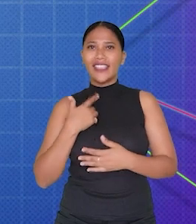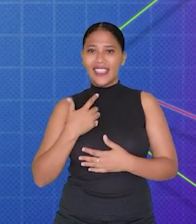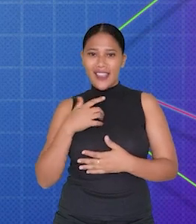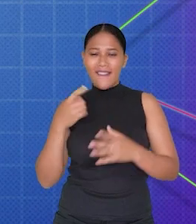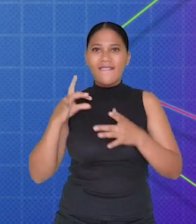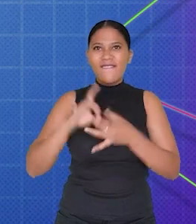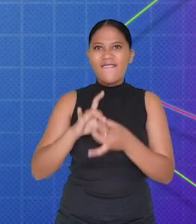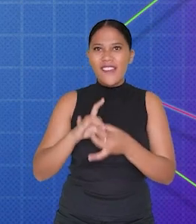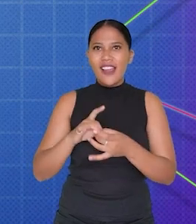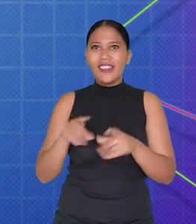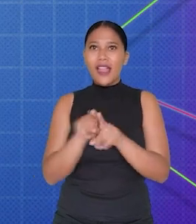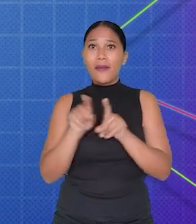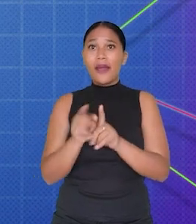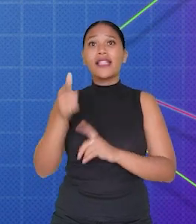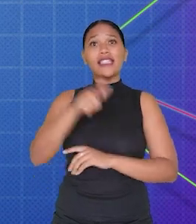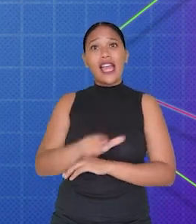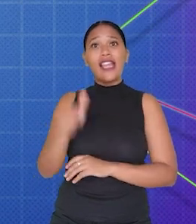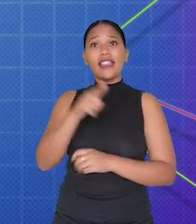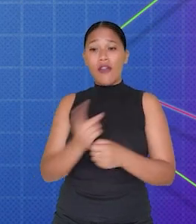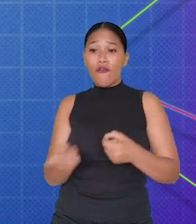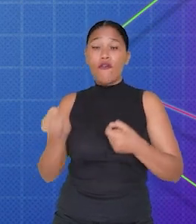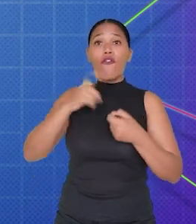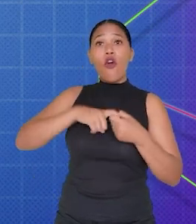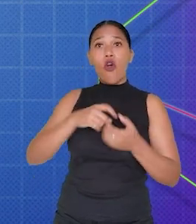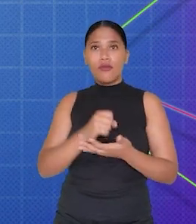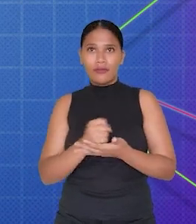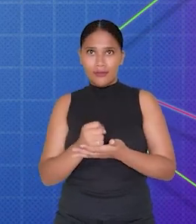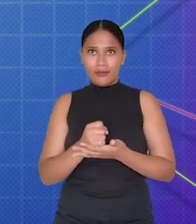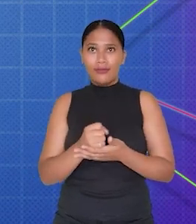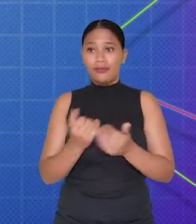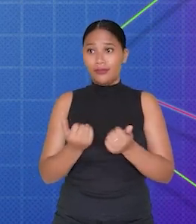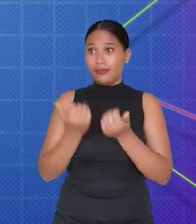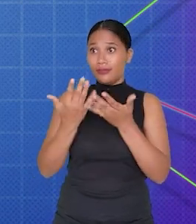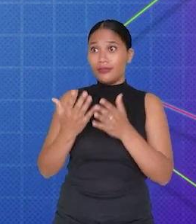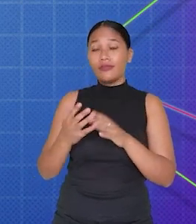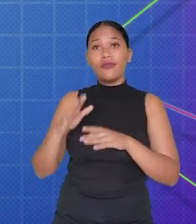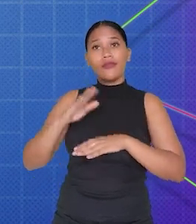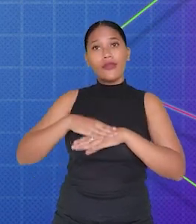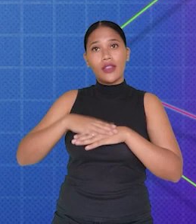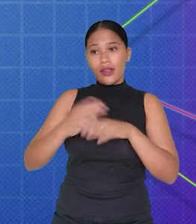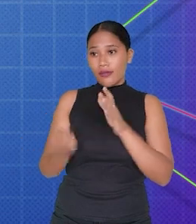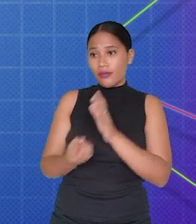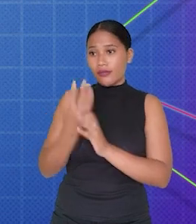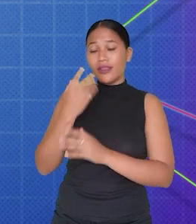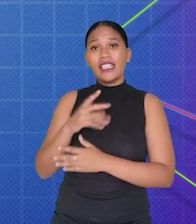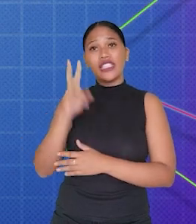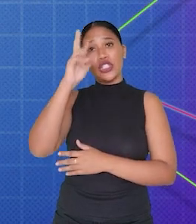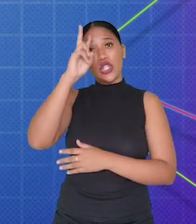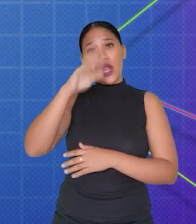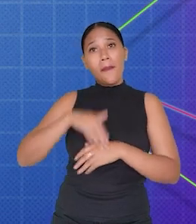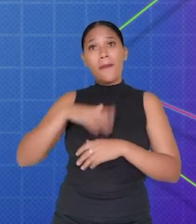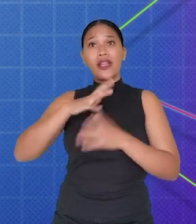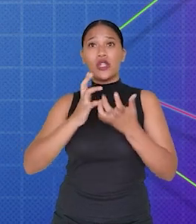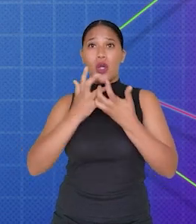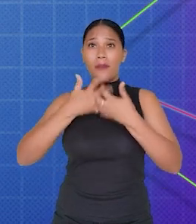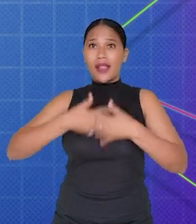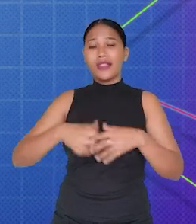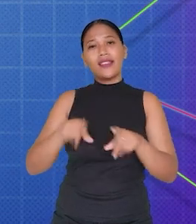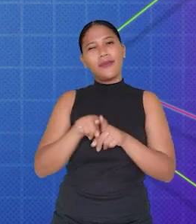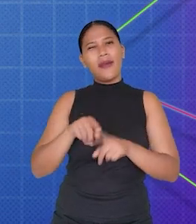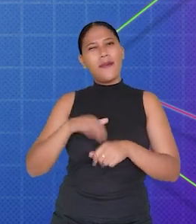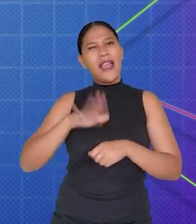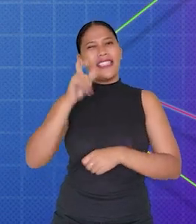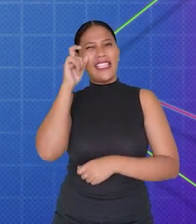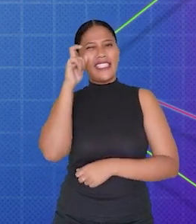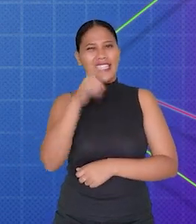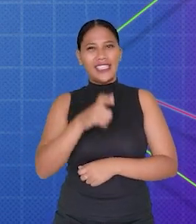a imersão e a rejogabilidade. Além disso, eles oferecem aos desenvolvedores mais liberdade para criar histórias mais complexas e, por sinal,